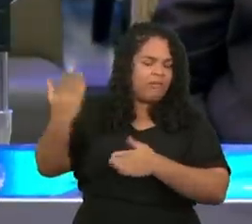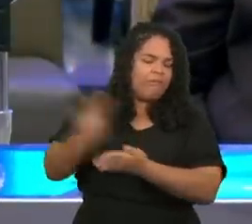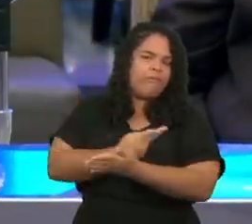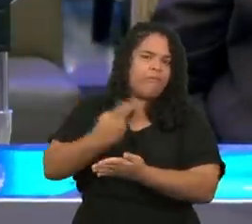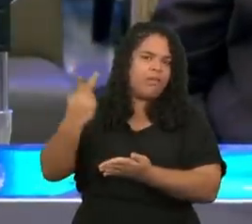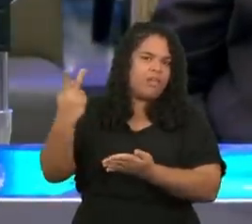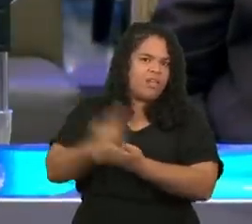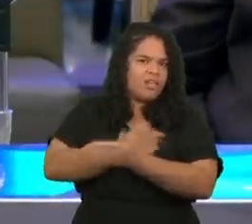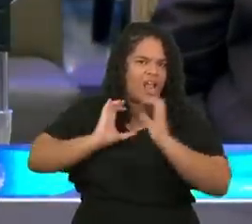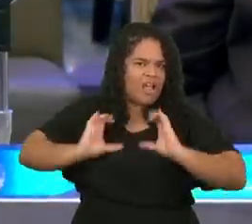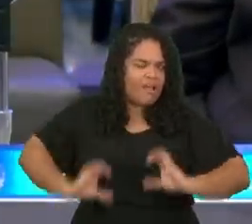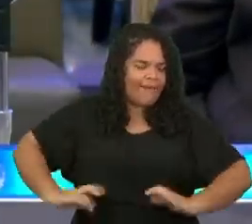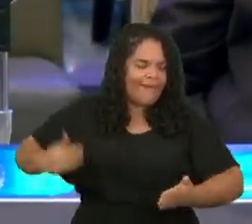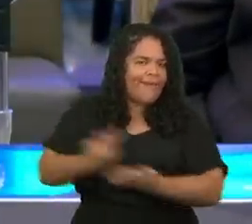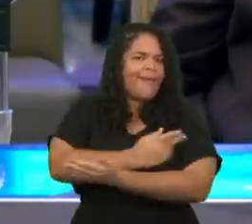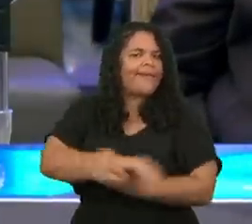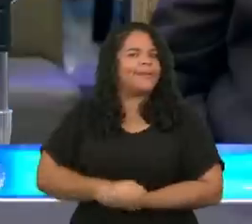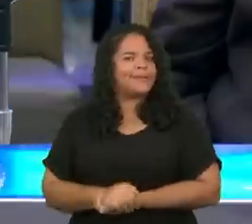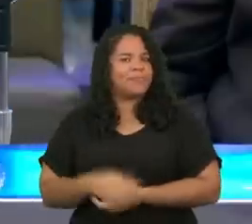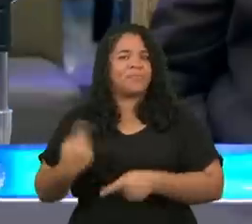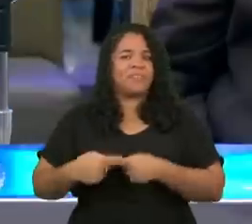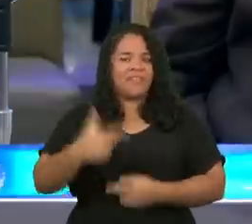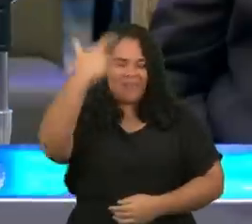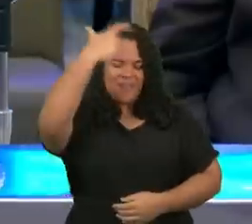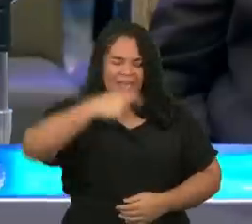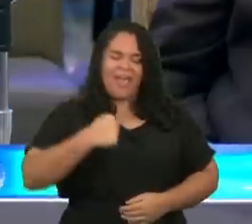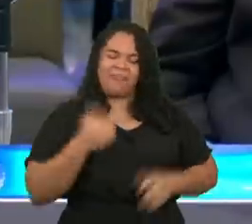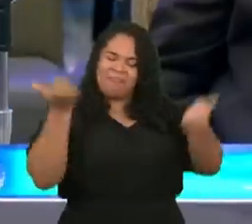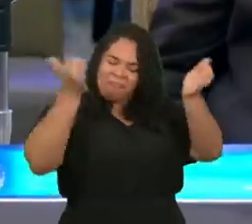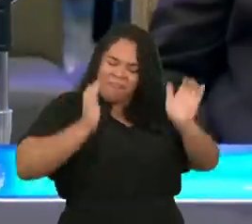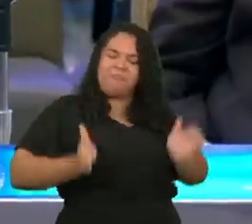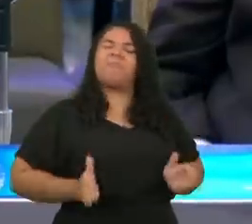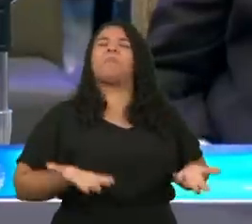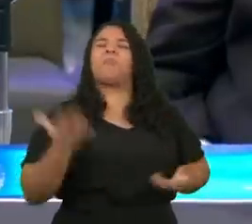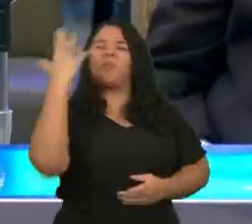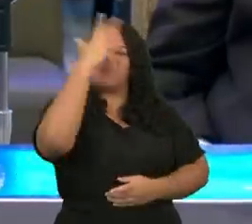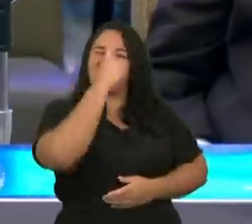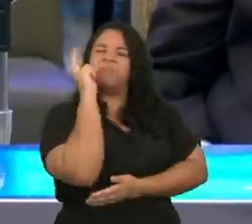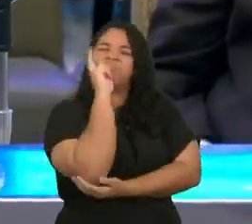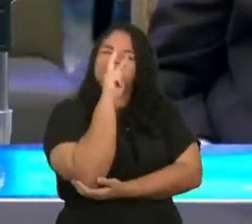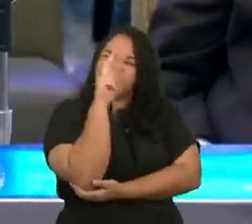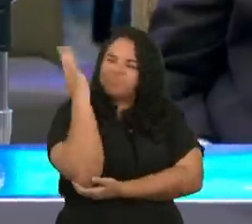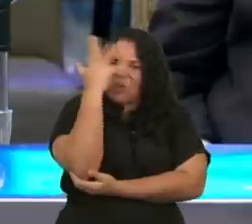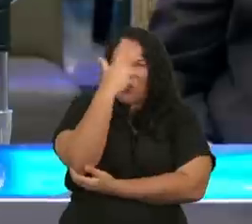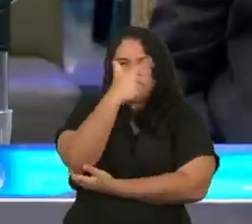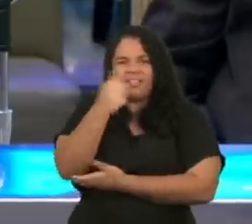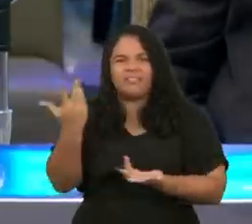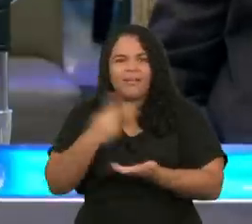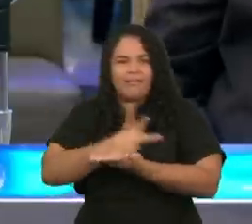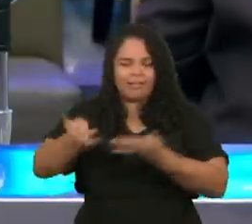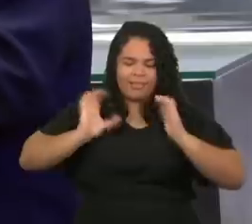vive se aproveitando porque é bem feita de corpo porque é bonita tem um olhar bonito aí fica